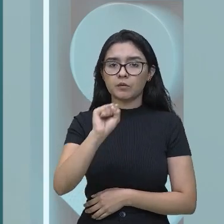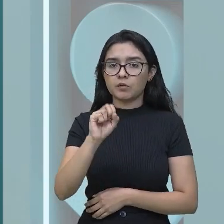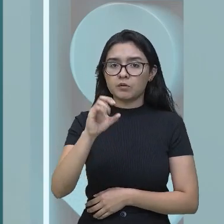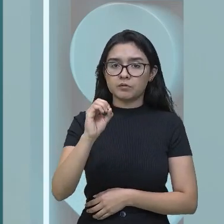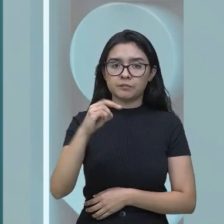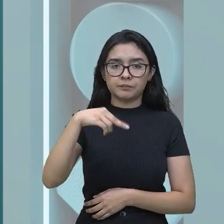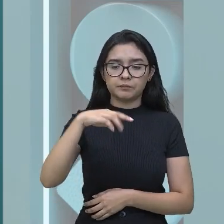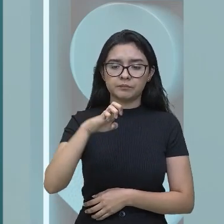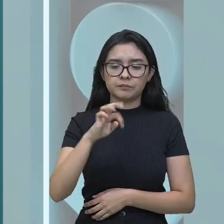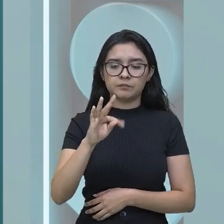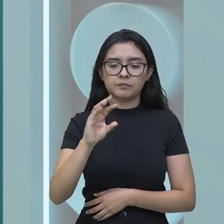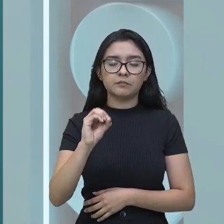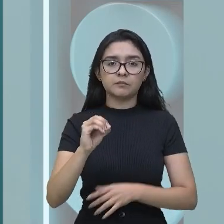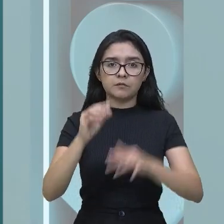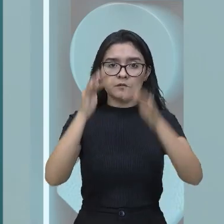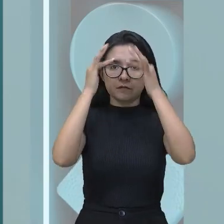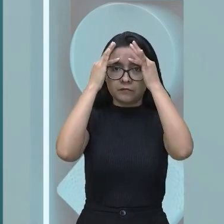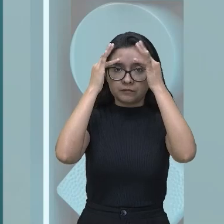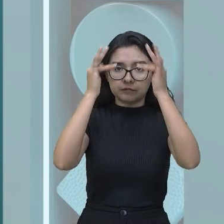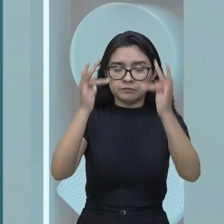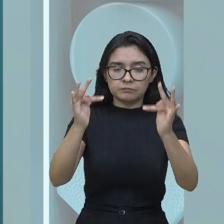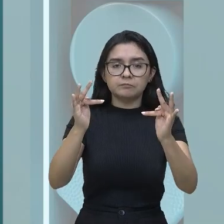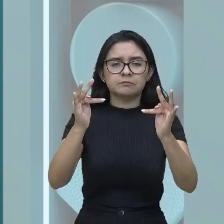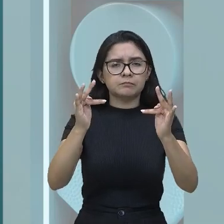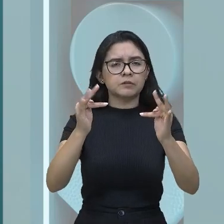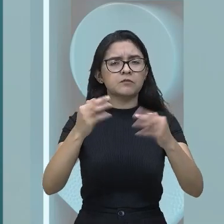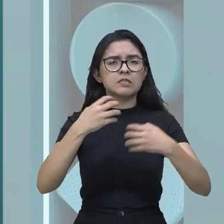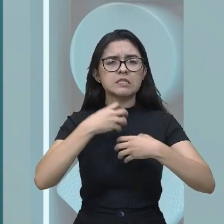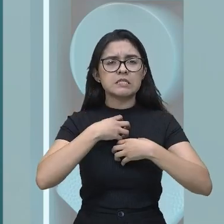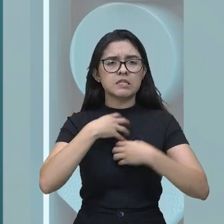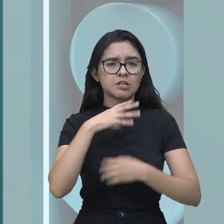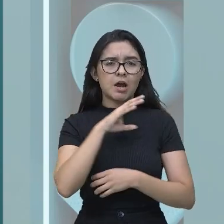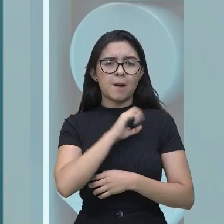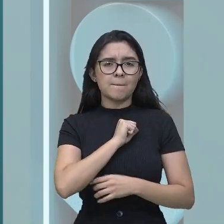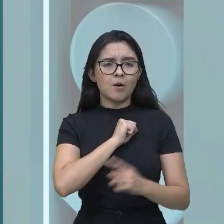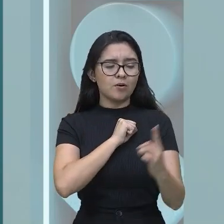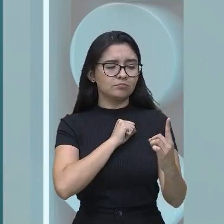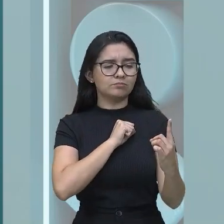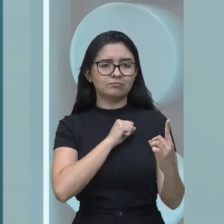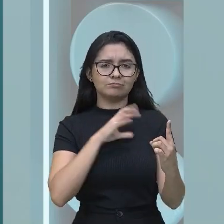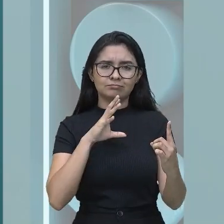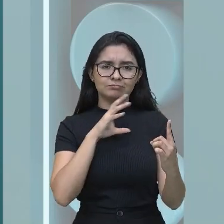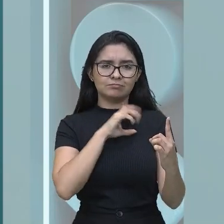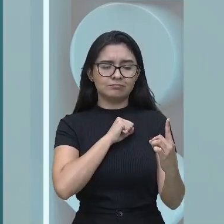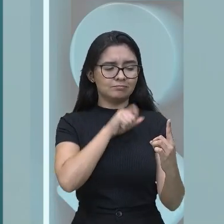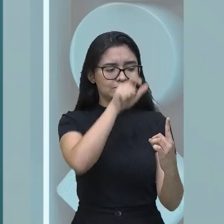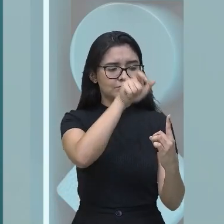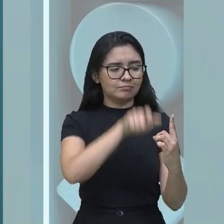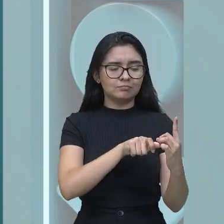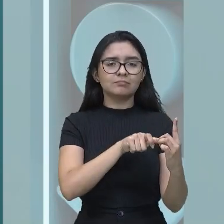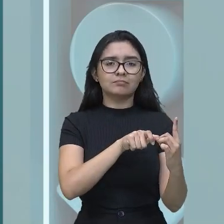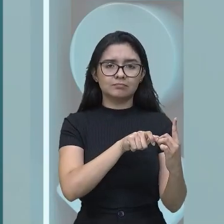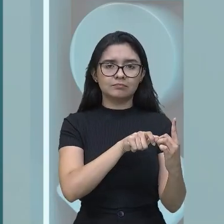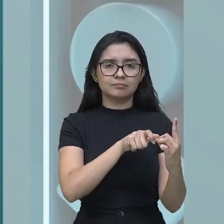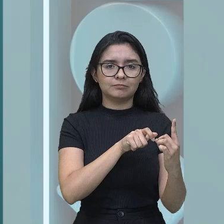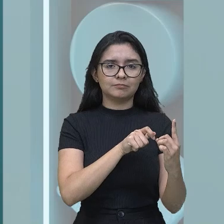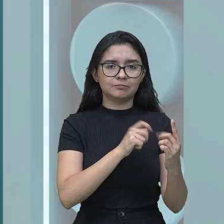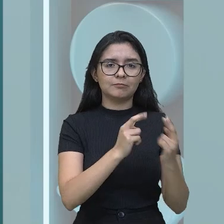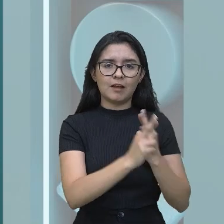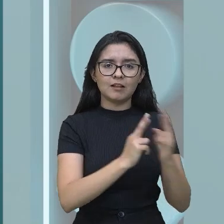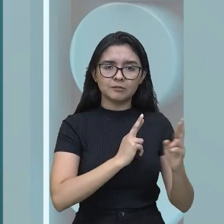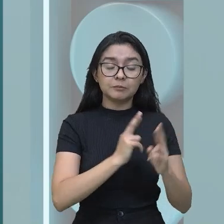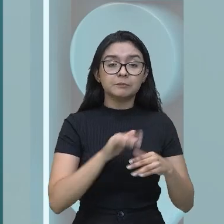fidelidade aquele aquela parceria aquele amor que você tem com a outra pessoa a pessoa amada nessa relação e